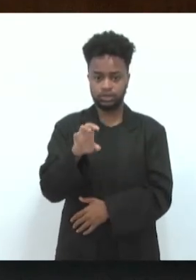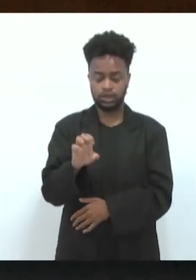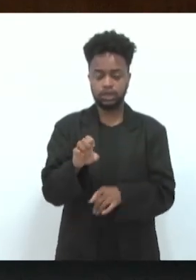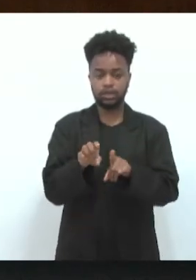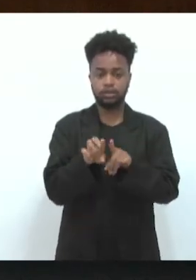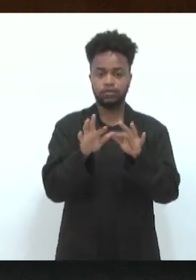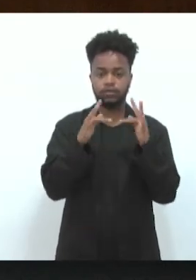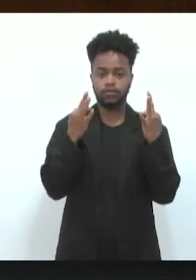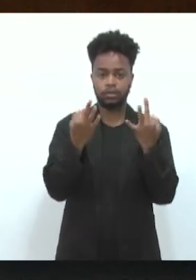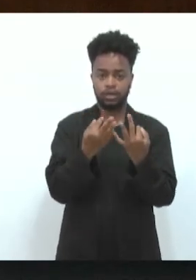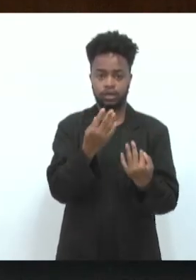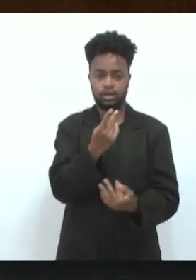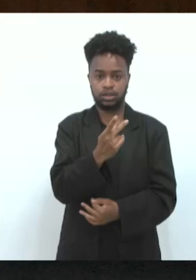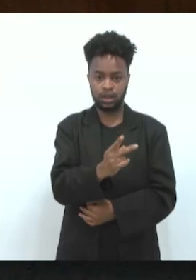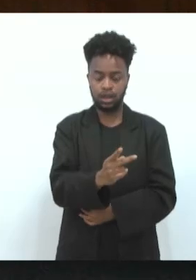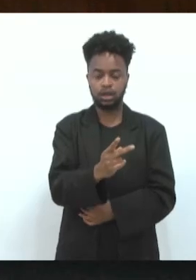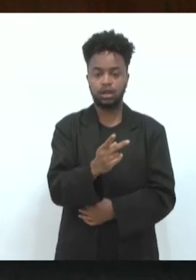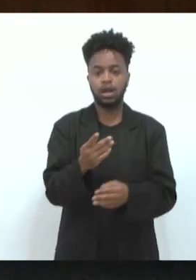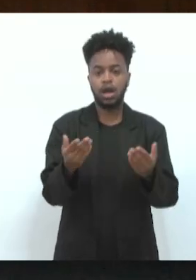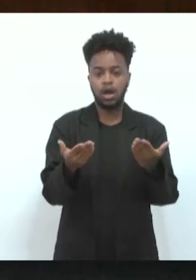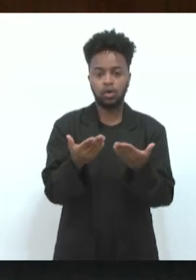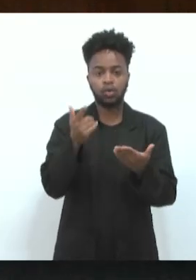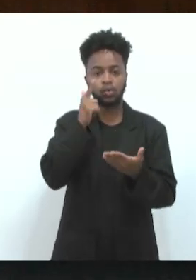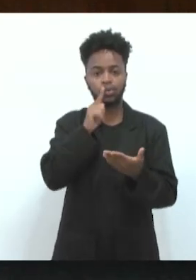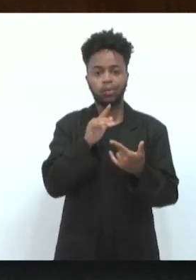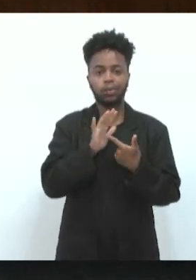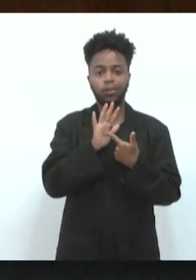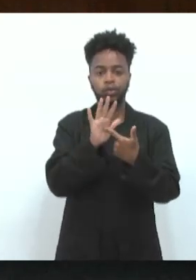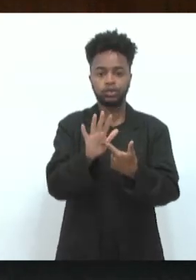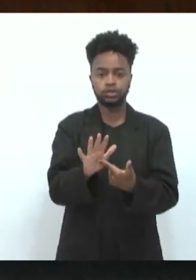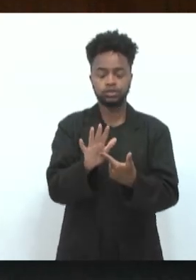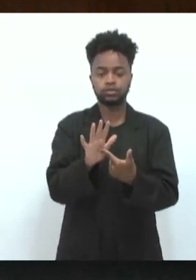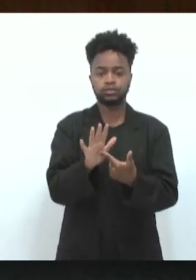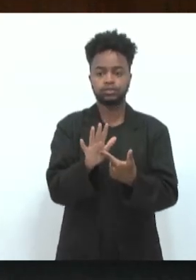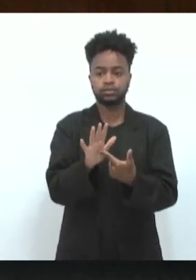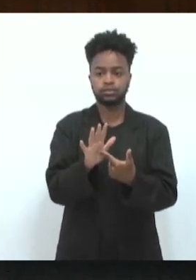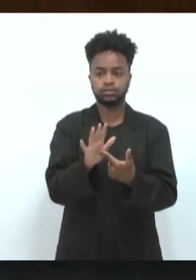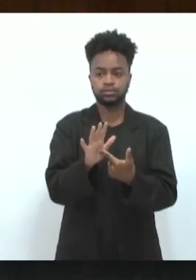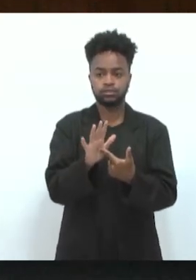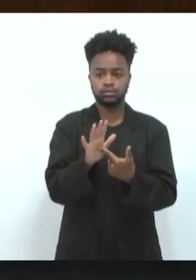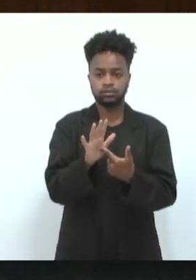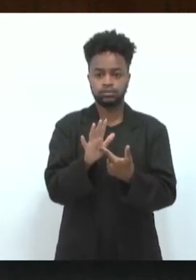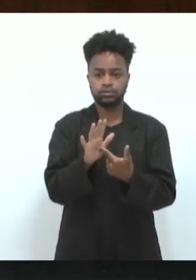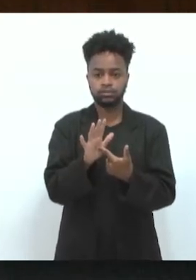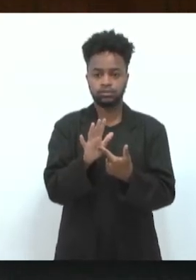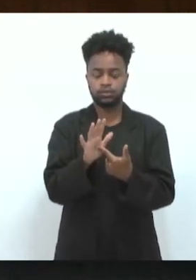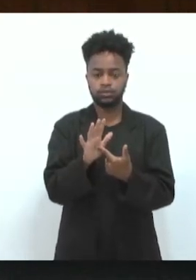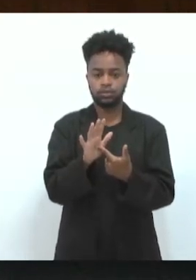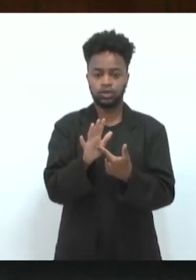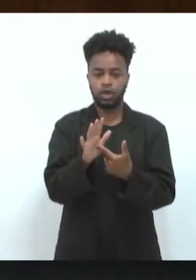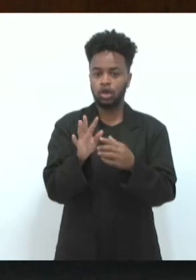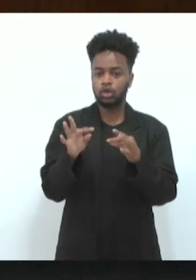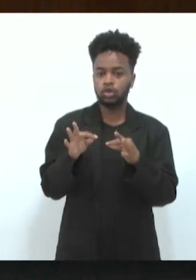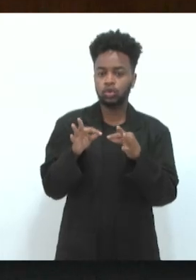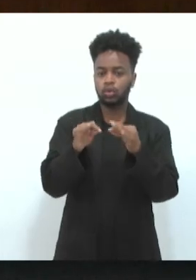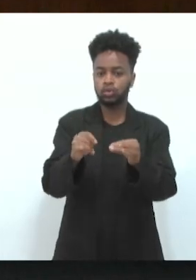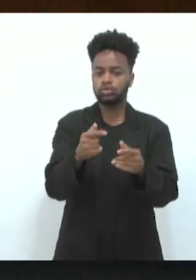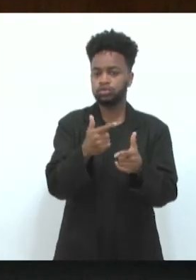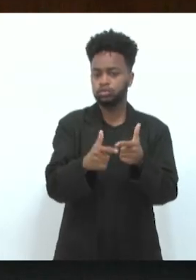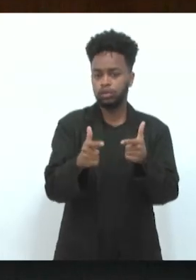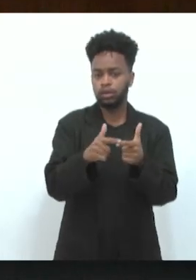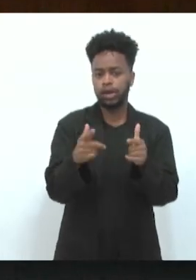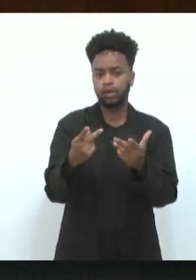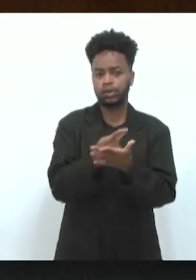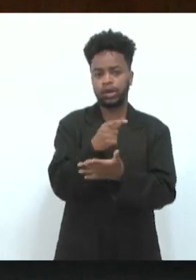Paiva, é também trazer à luz todas as grandes mazelas que o nosso país